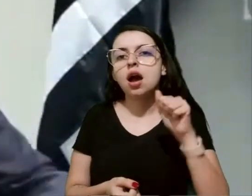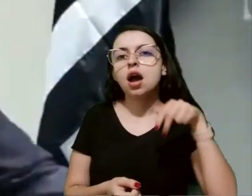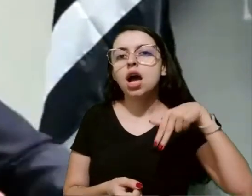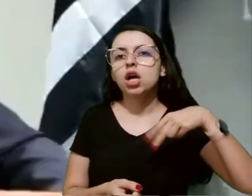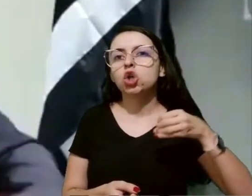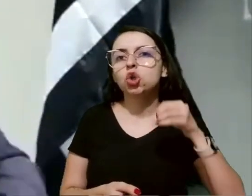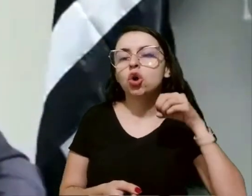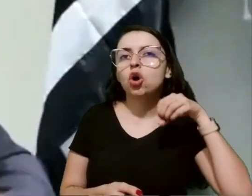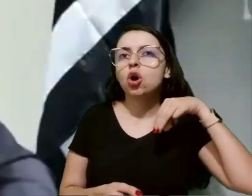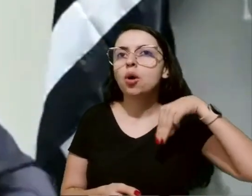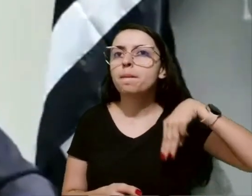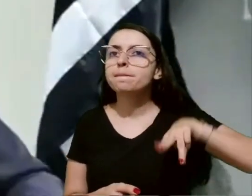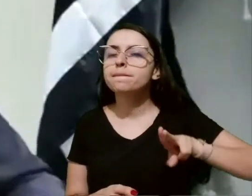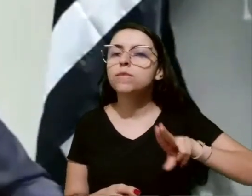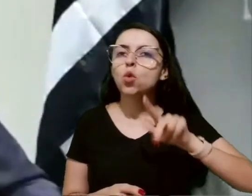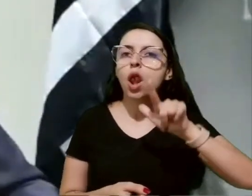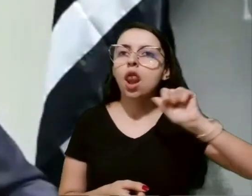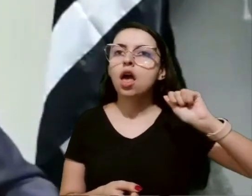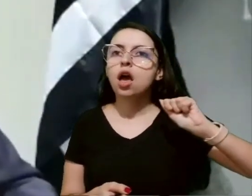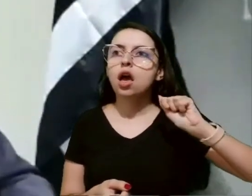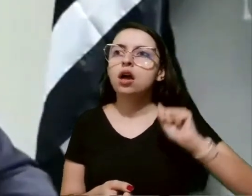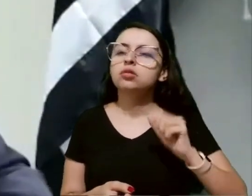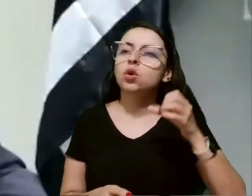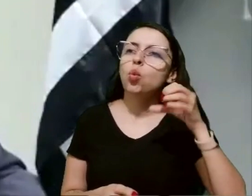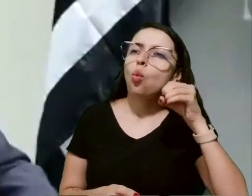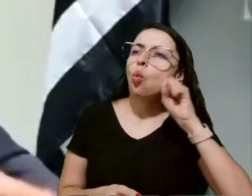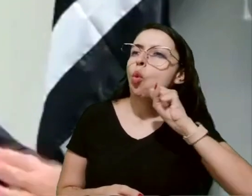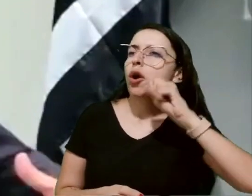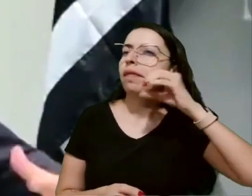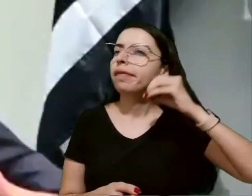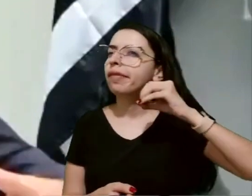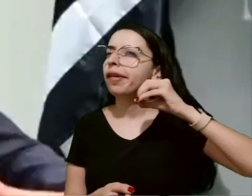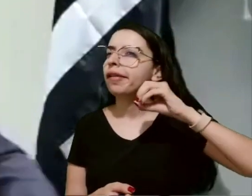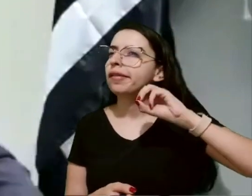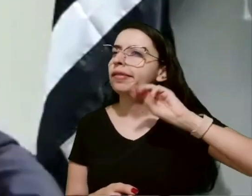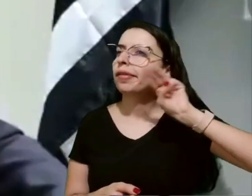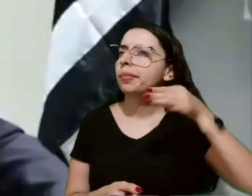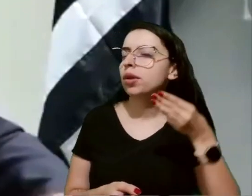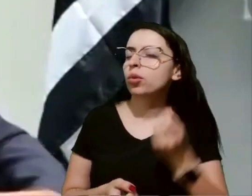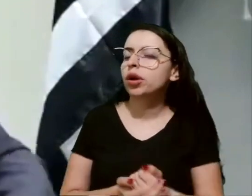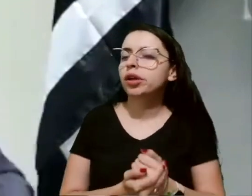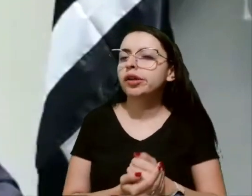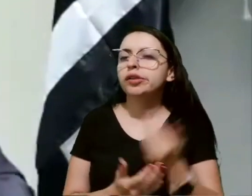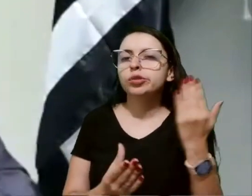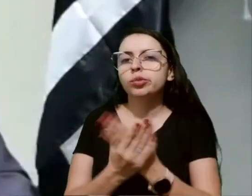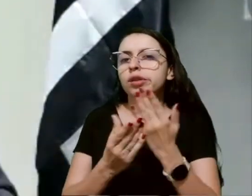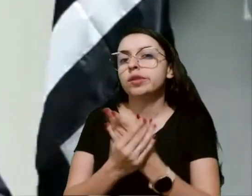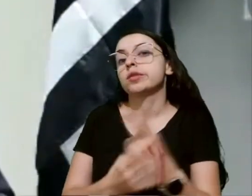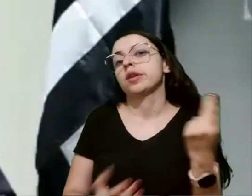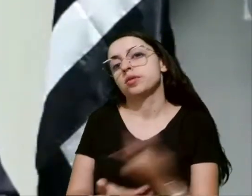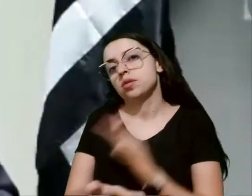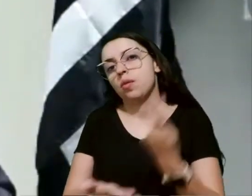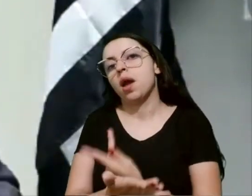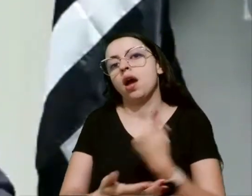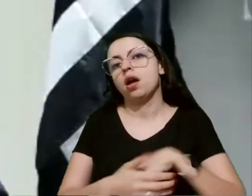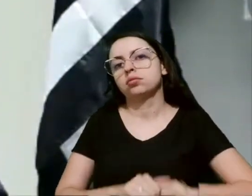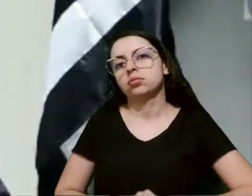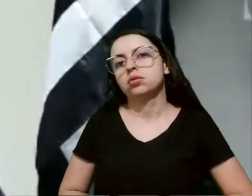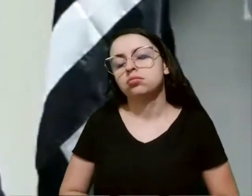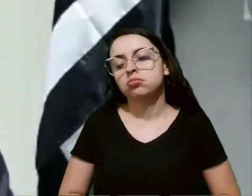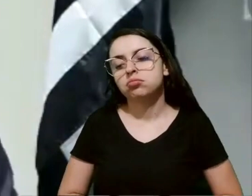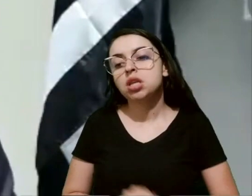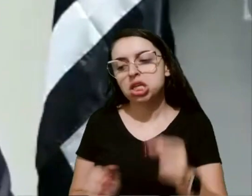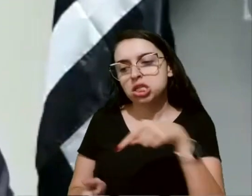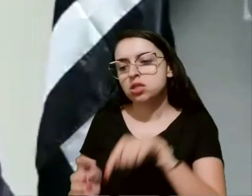de 1 a 5%. Então a gente está falando de 80, 90 milhões de casos, tem algo de errado no nosso sistema, né? E,